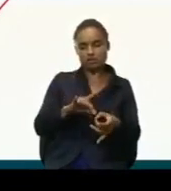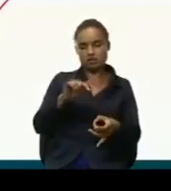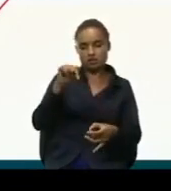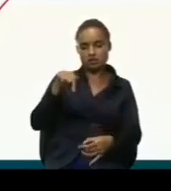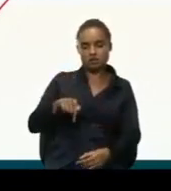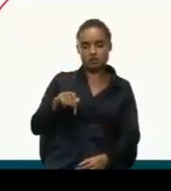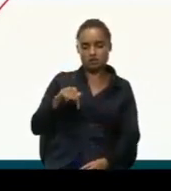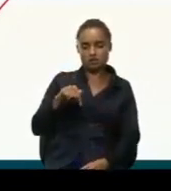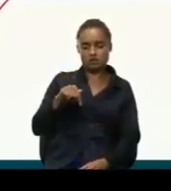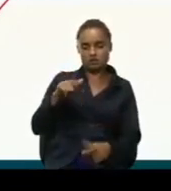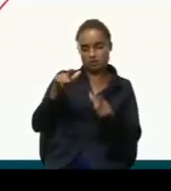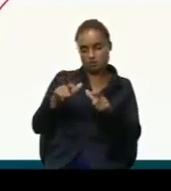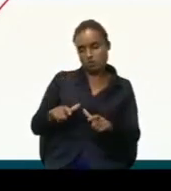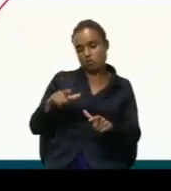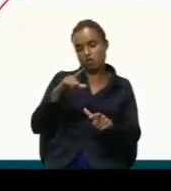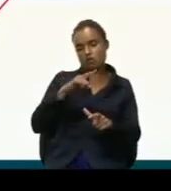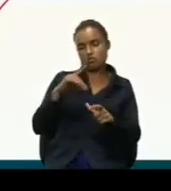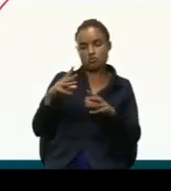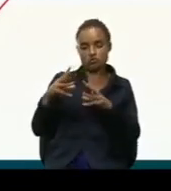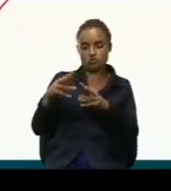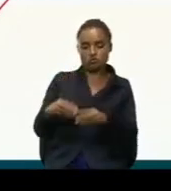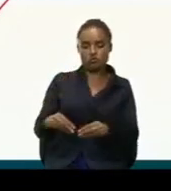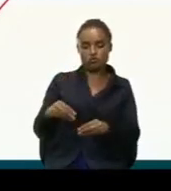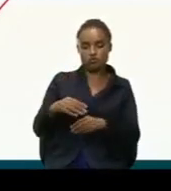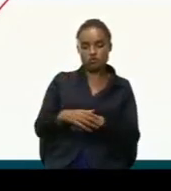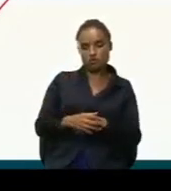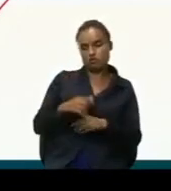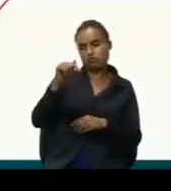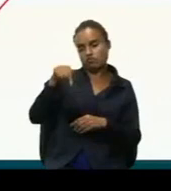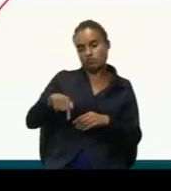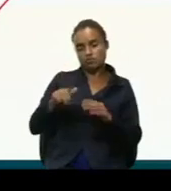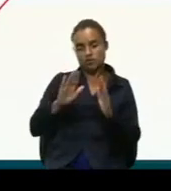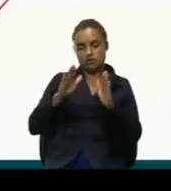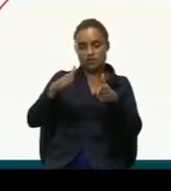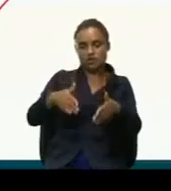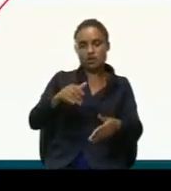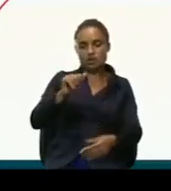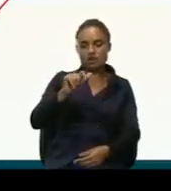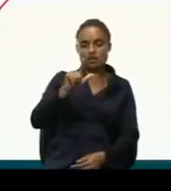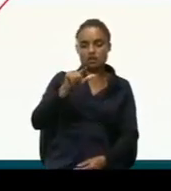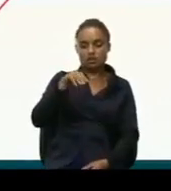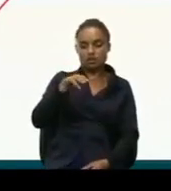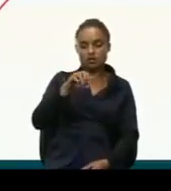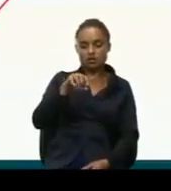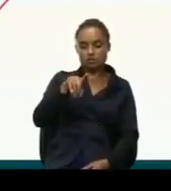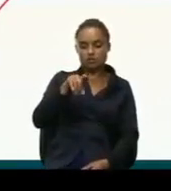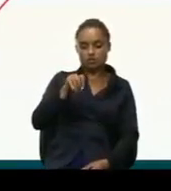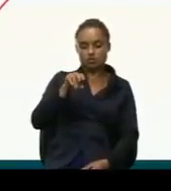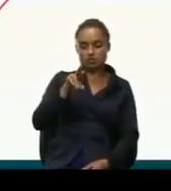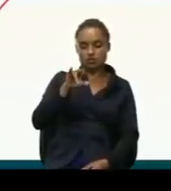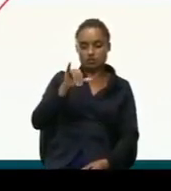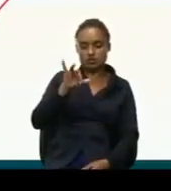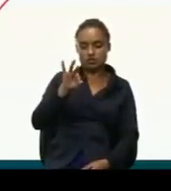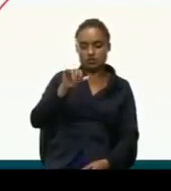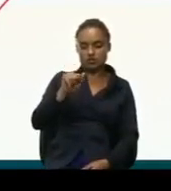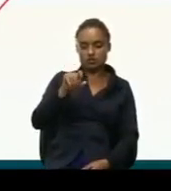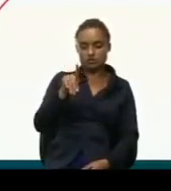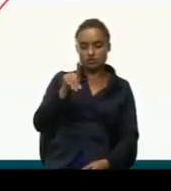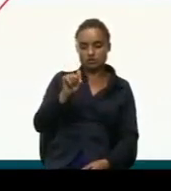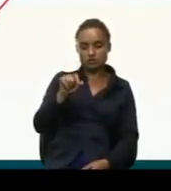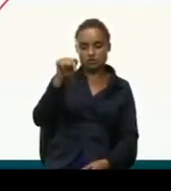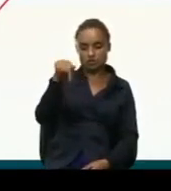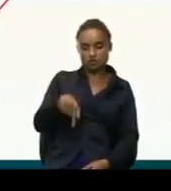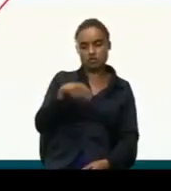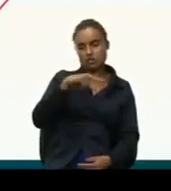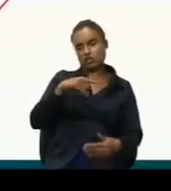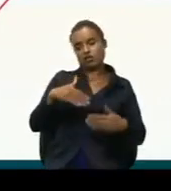local coberto também, ok? Aqui no fundo era o nosso almoxarifado, essa casinha aqui no fundo é o nosso almoxarifado,